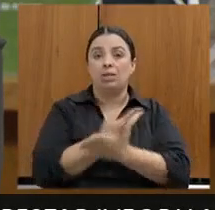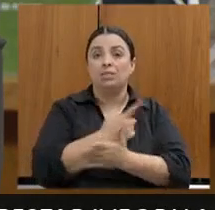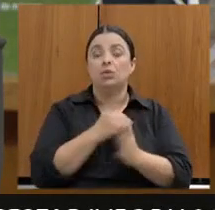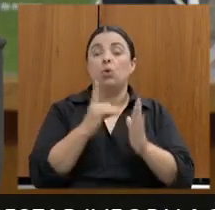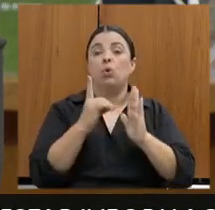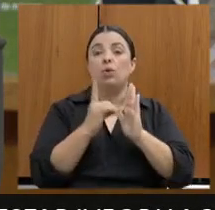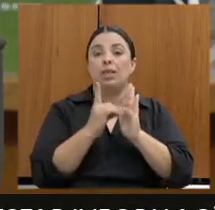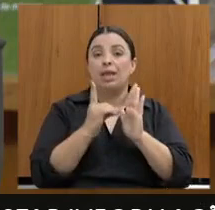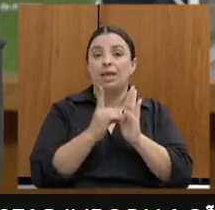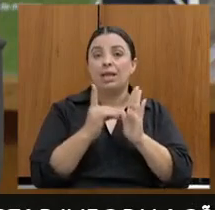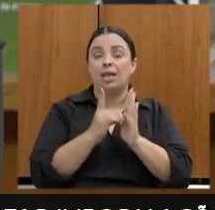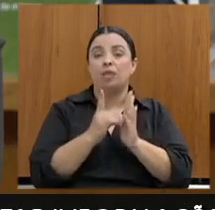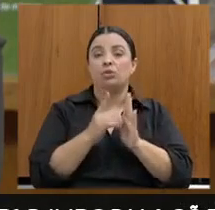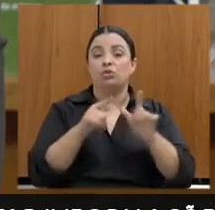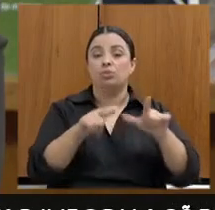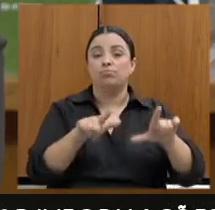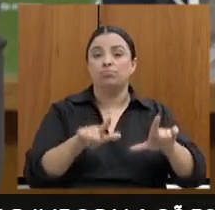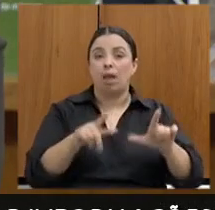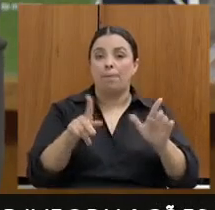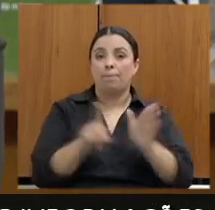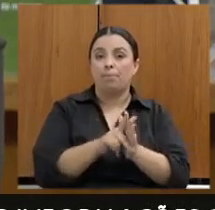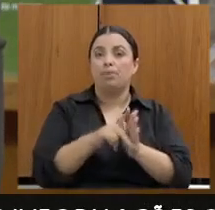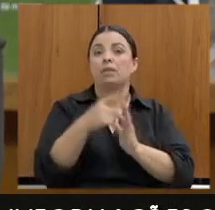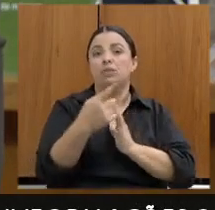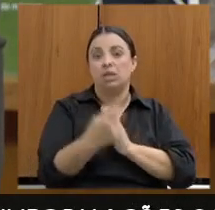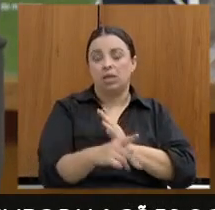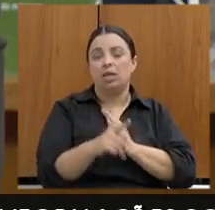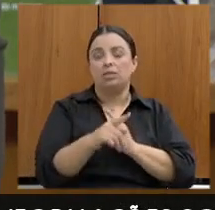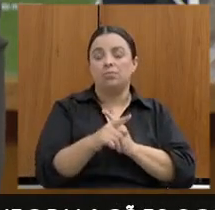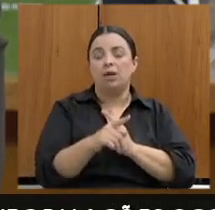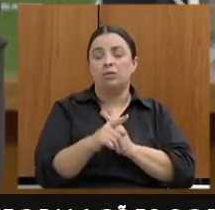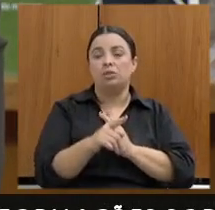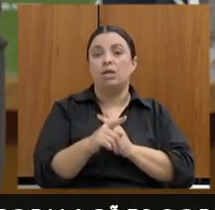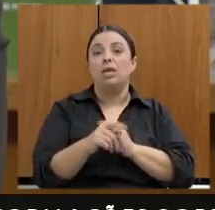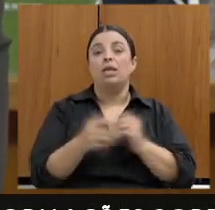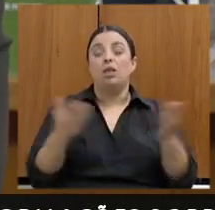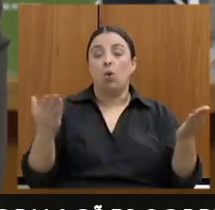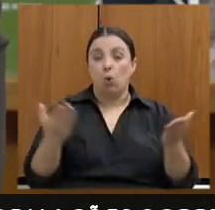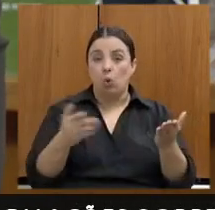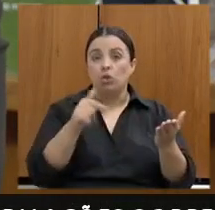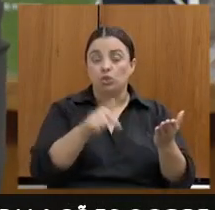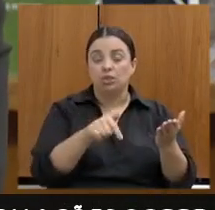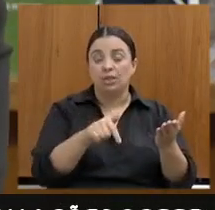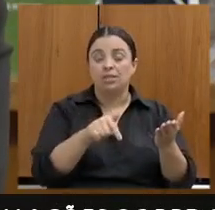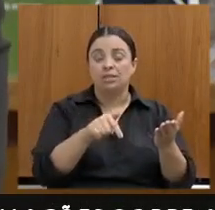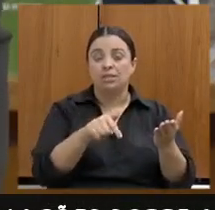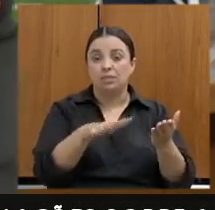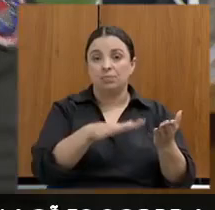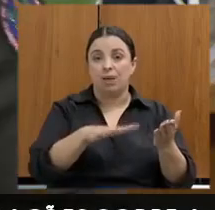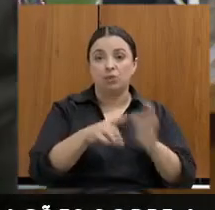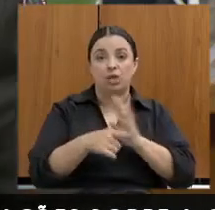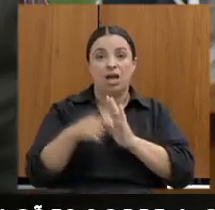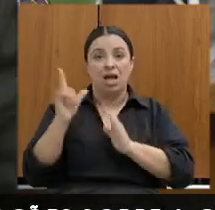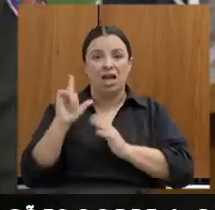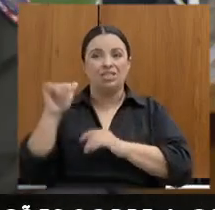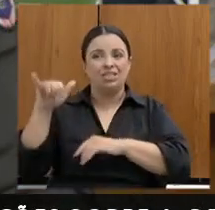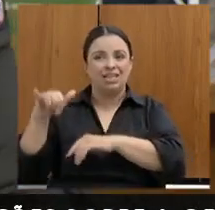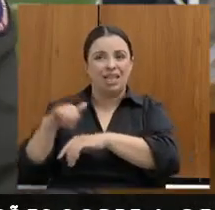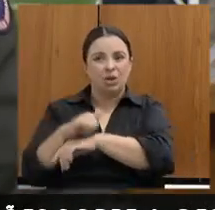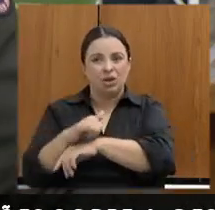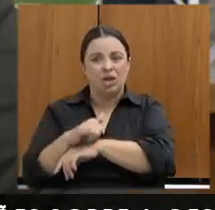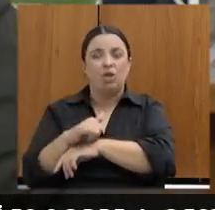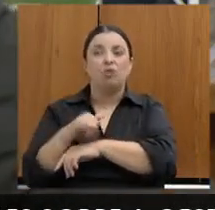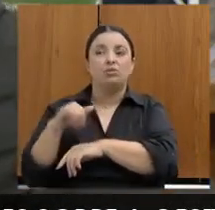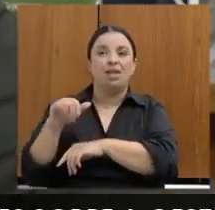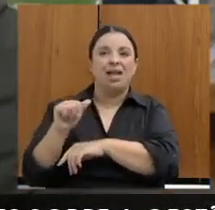desapropriação daquele espaço e aquisição perene Então hoje aquele espaço que antigamente era o centro de instrução e adaptação da